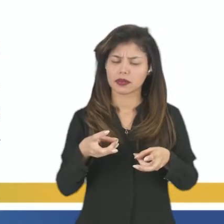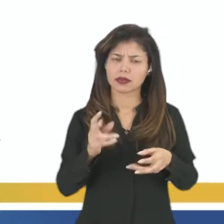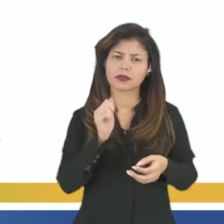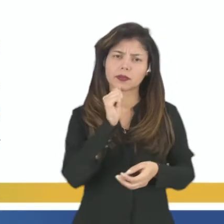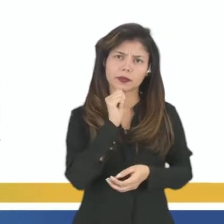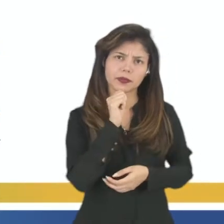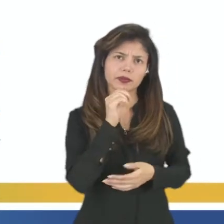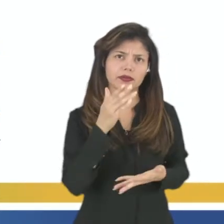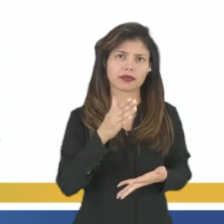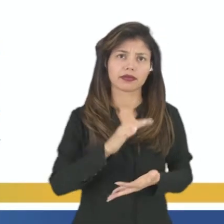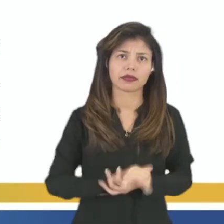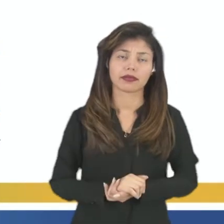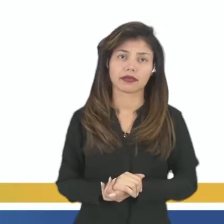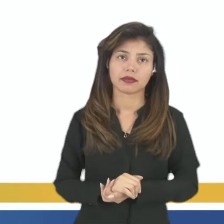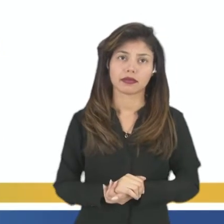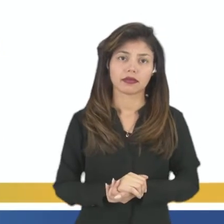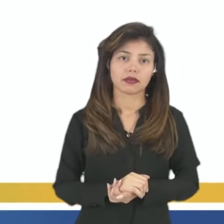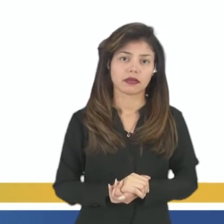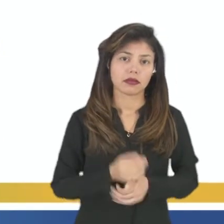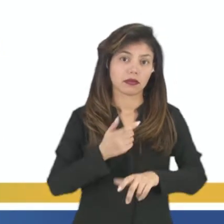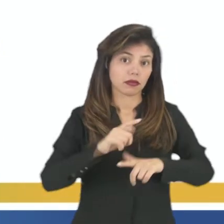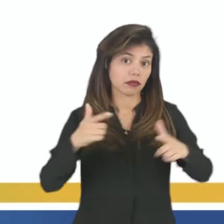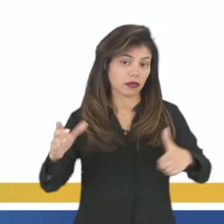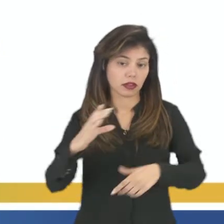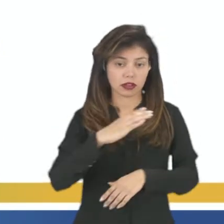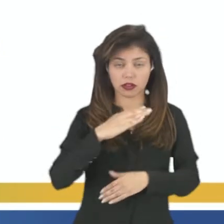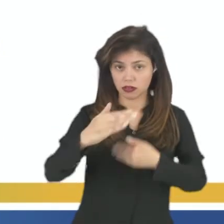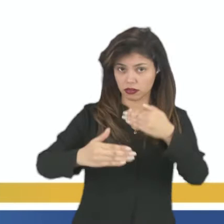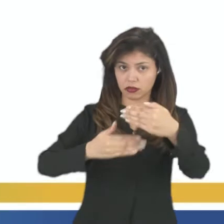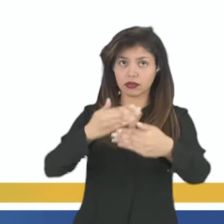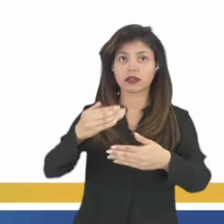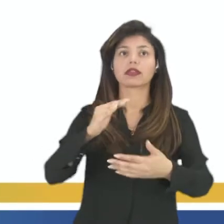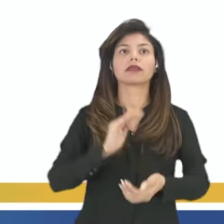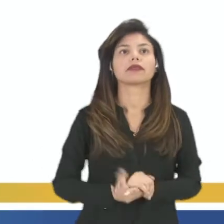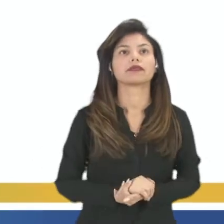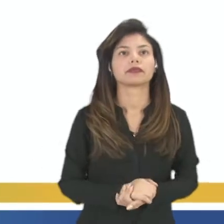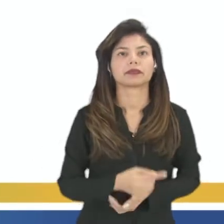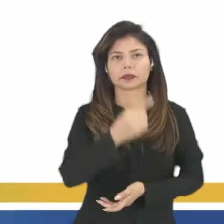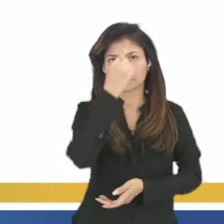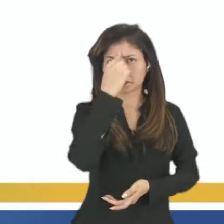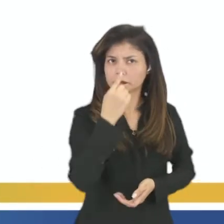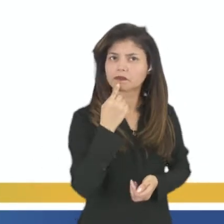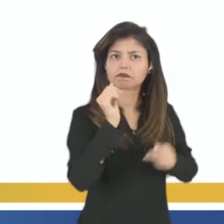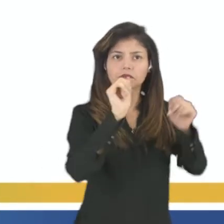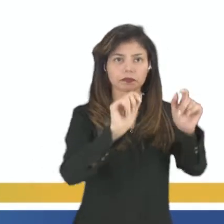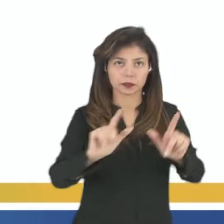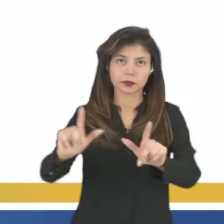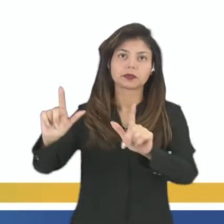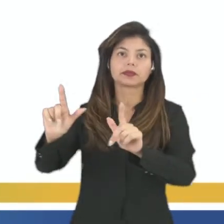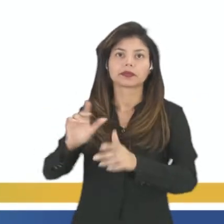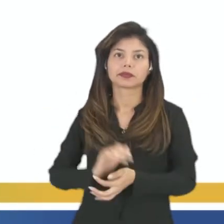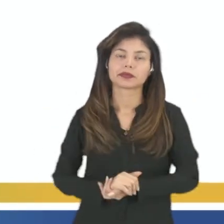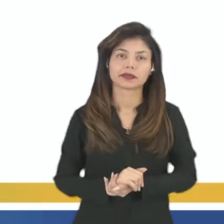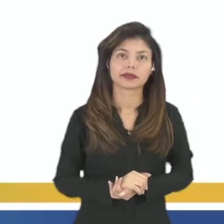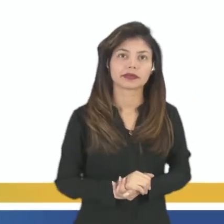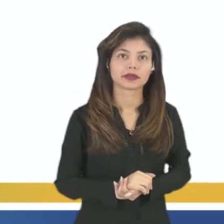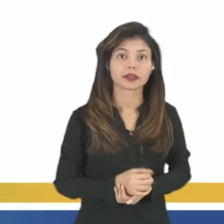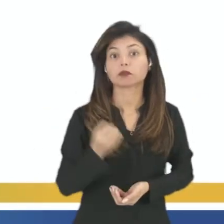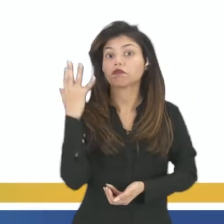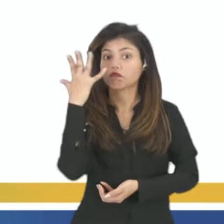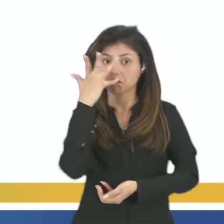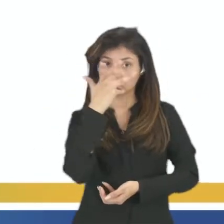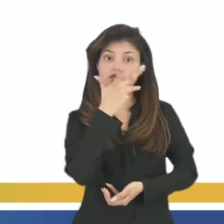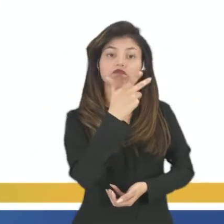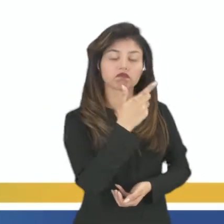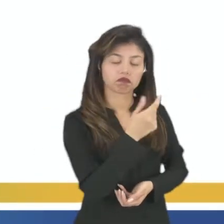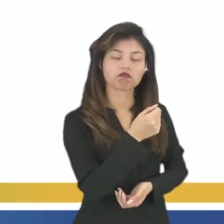Xangai realmente é uma grande cidade desenvolvida. Aí nós temos uma imagem, né, da cidade de Xangai na China, muito bonita, é uma